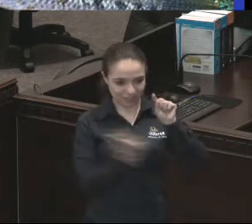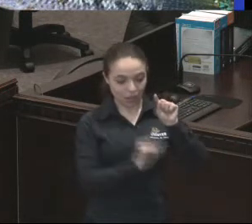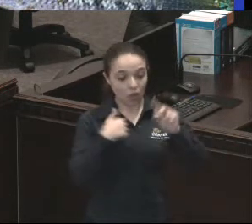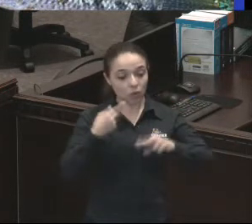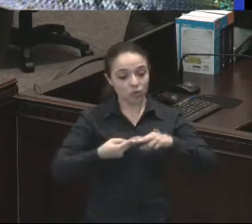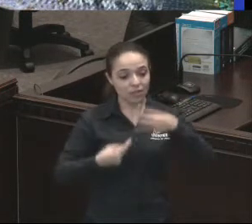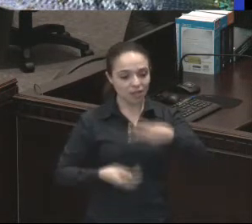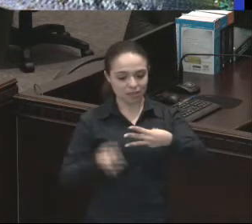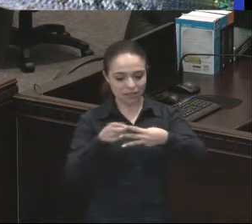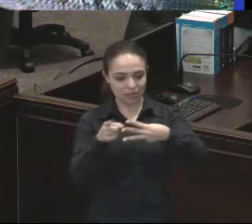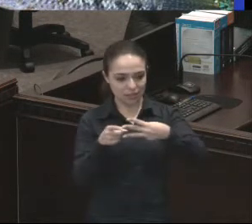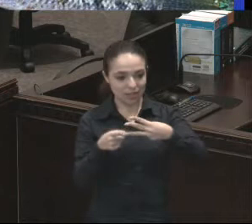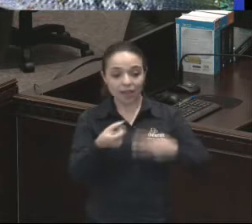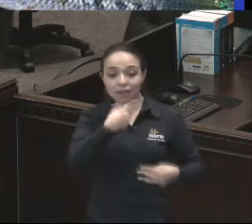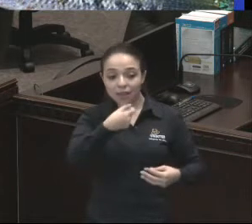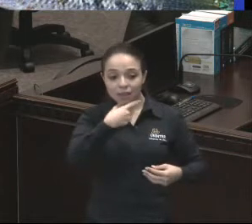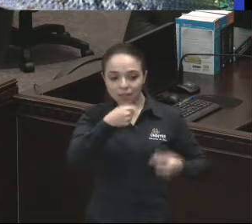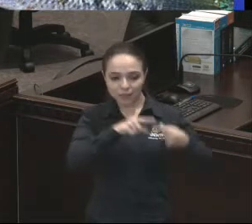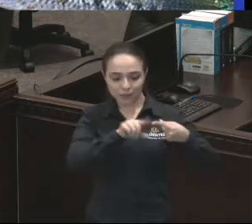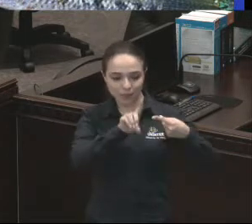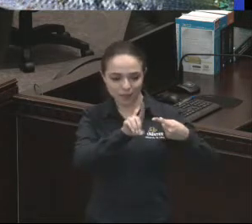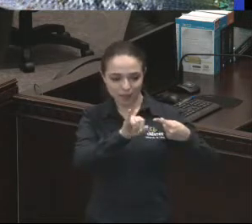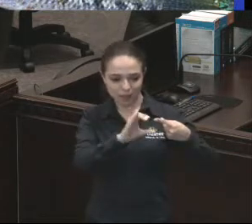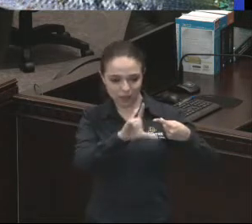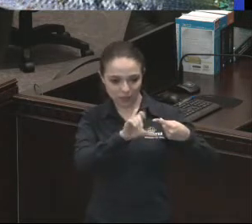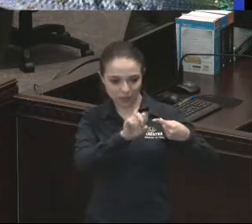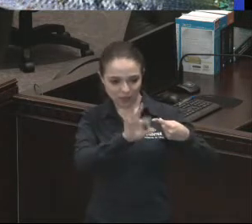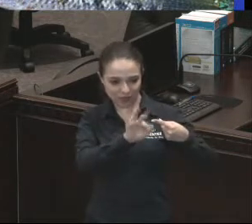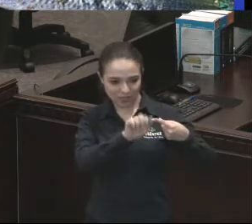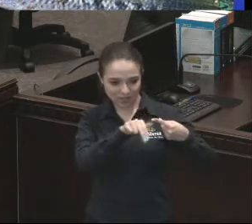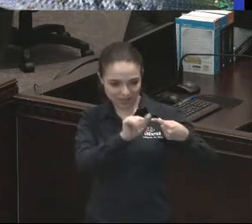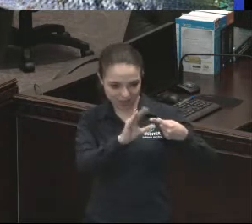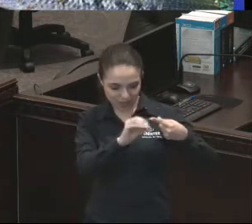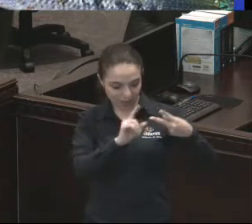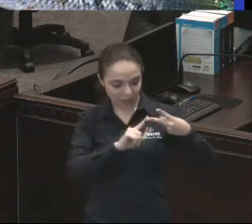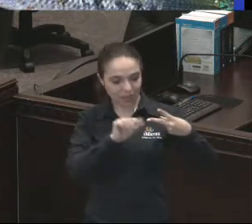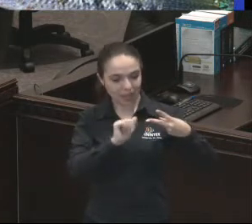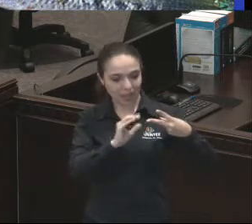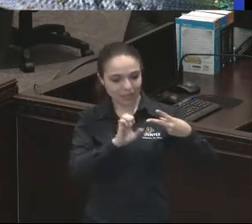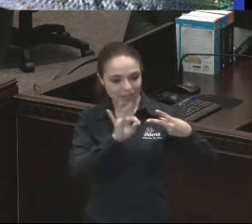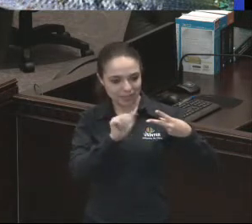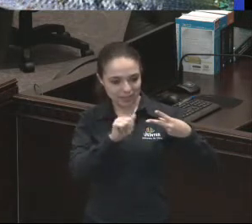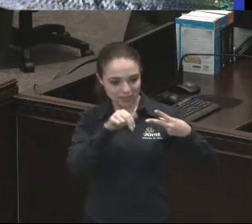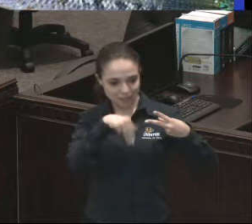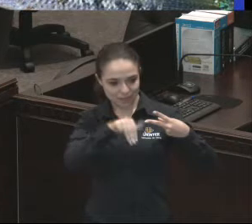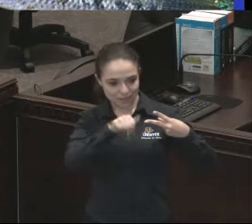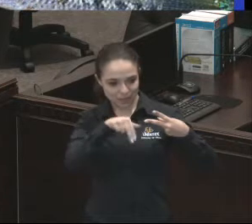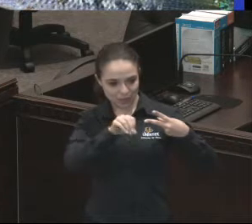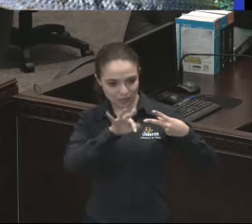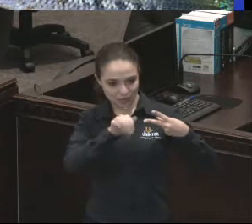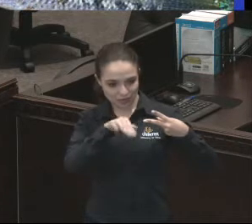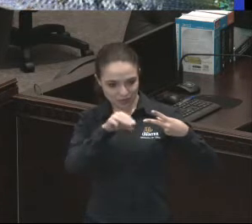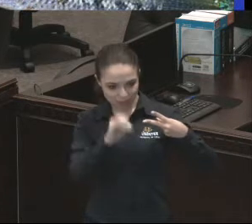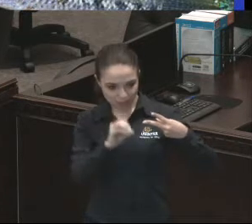aqui três anti-inflamatórios, o diclofenaco, que é o Voltaren, o acetaminofeno, que é o Tilenol, que a gente usa todos